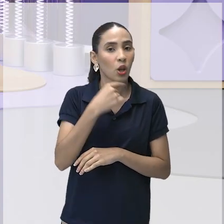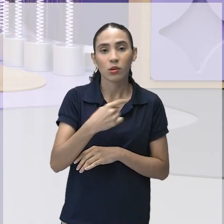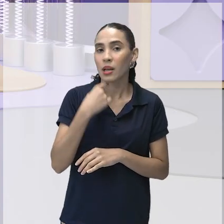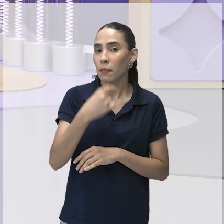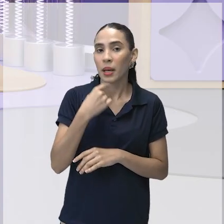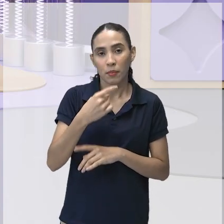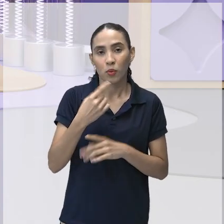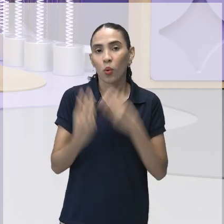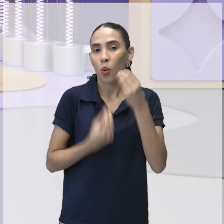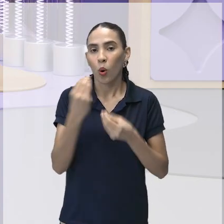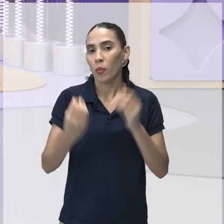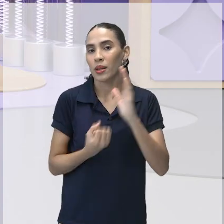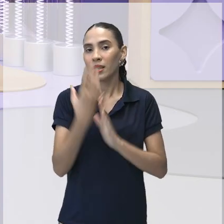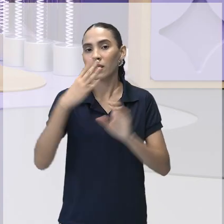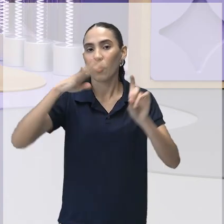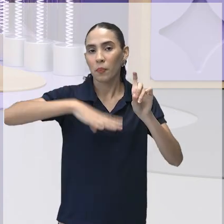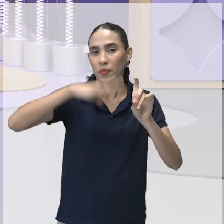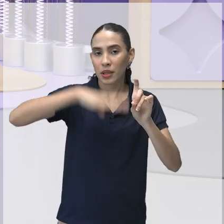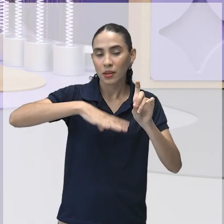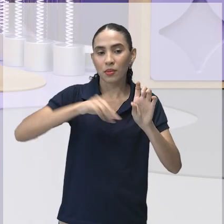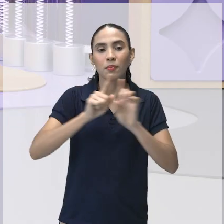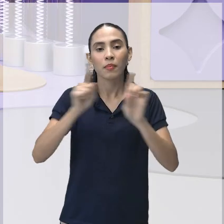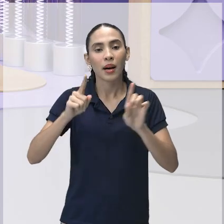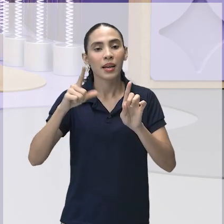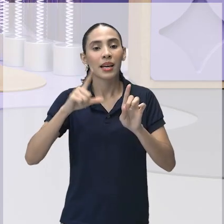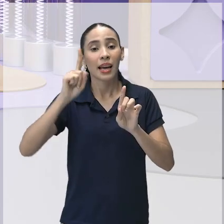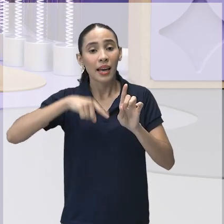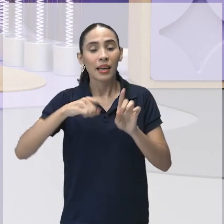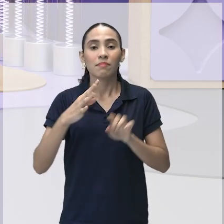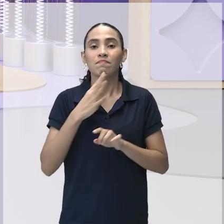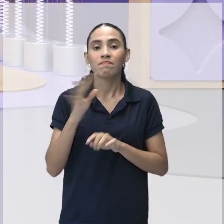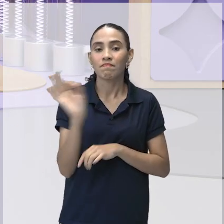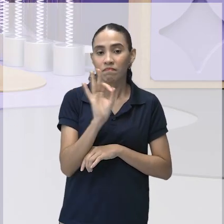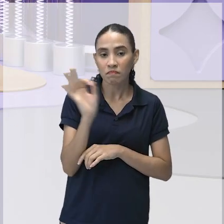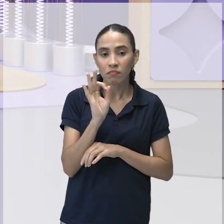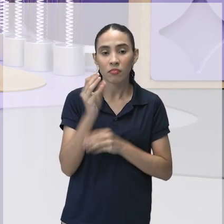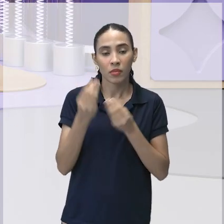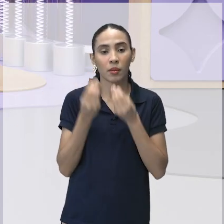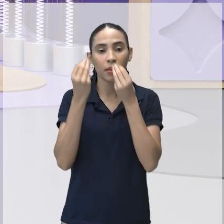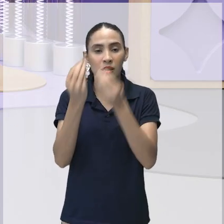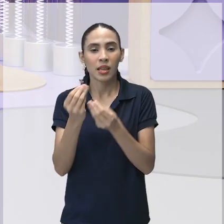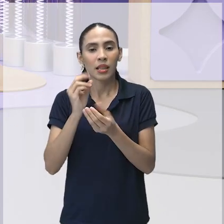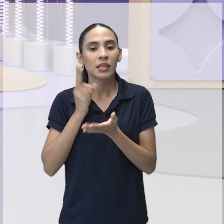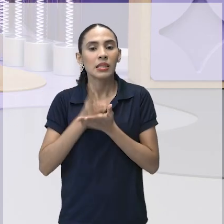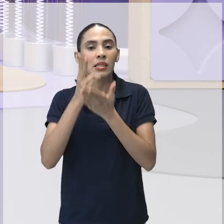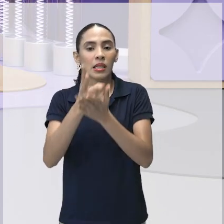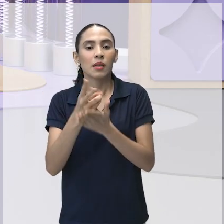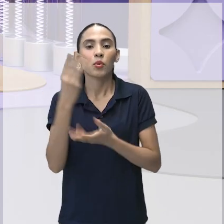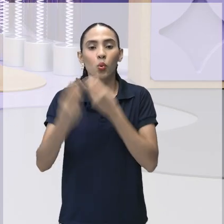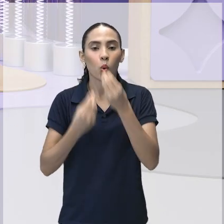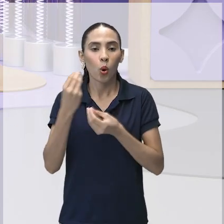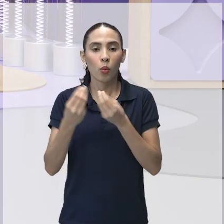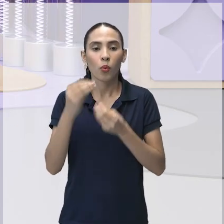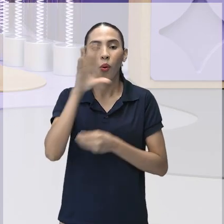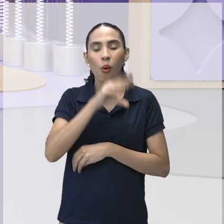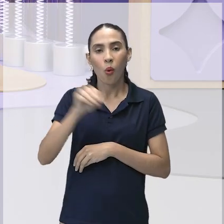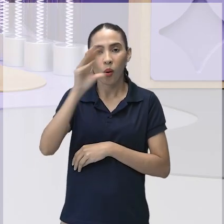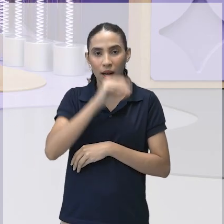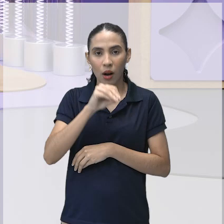origem dos mitos. Possuem uma origem desconhecida e são passadas quase sempre de